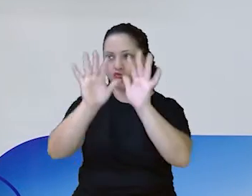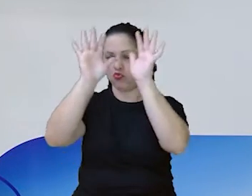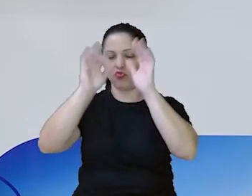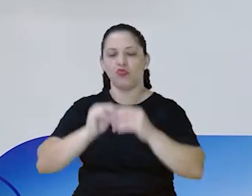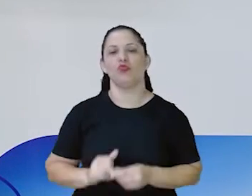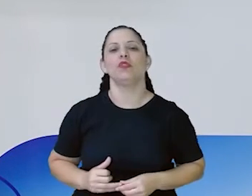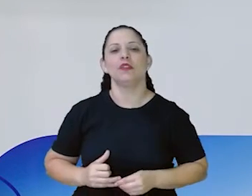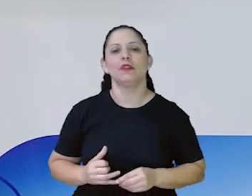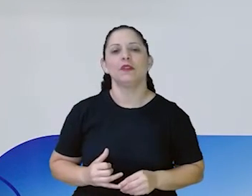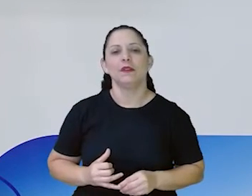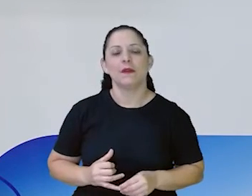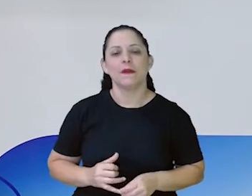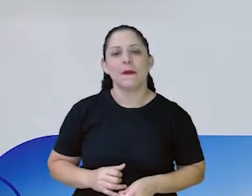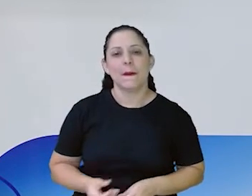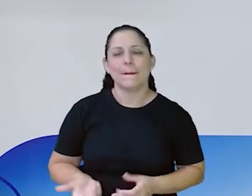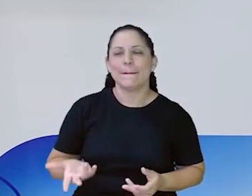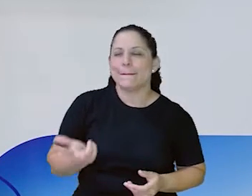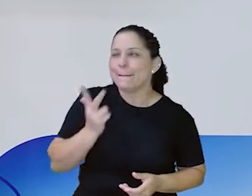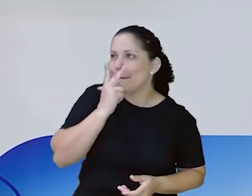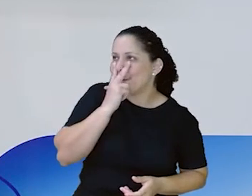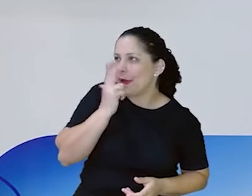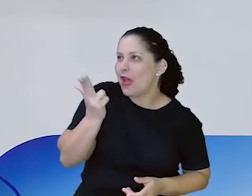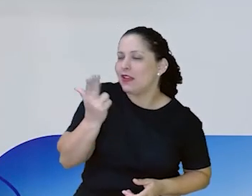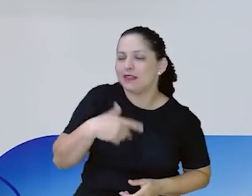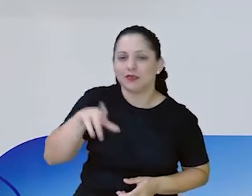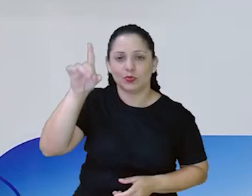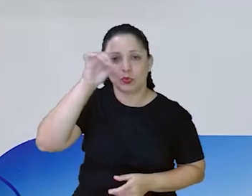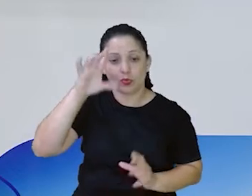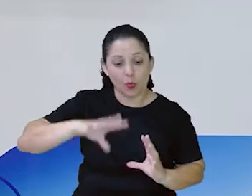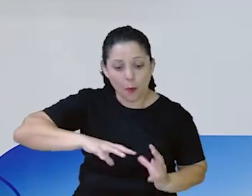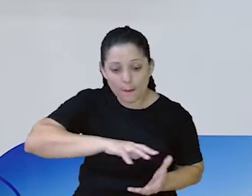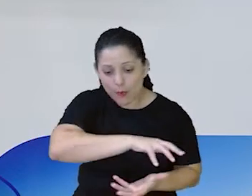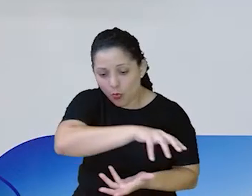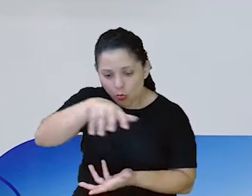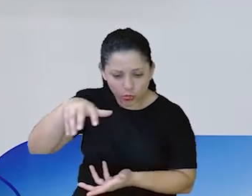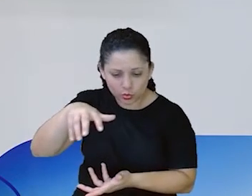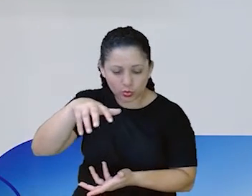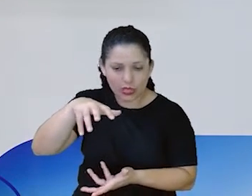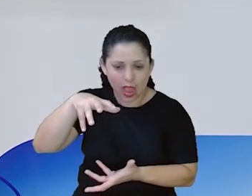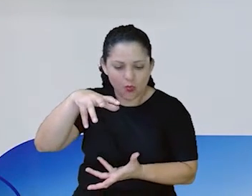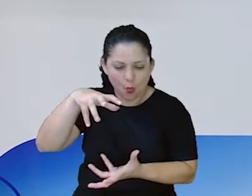que o planeta, todos os dias, ele está sendo destruído.